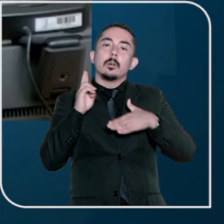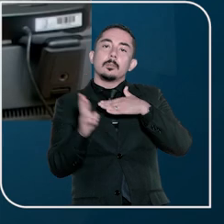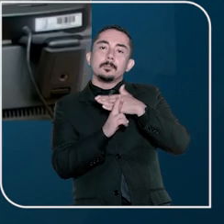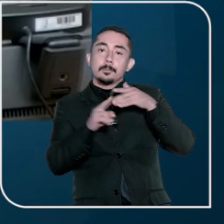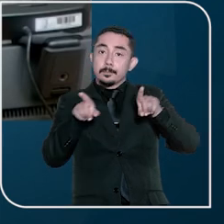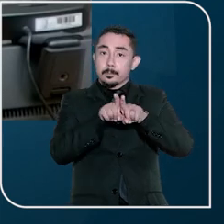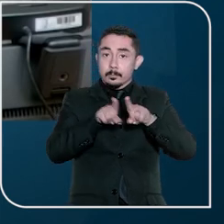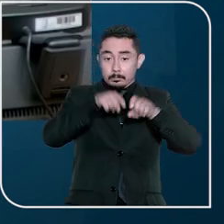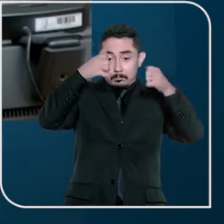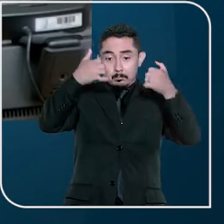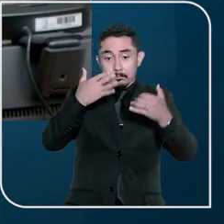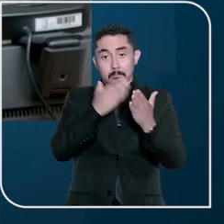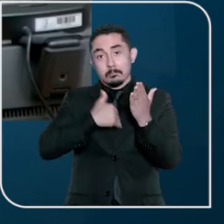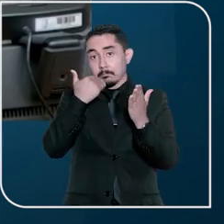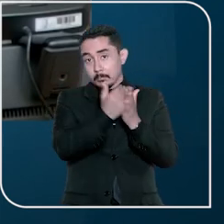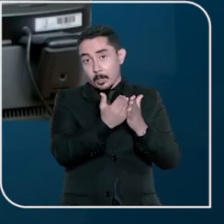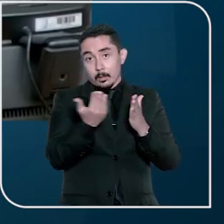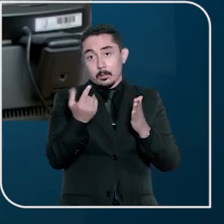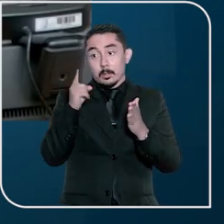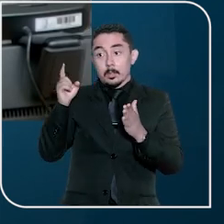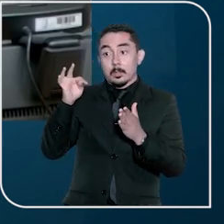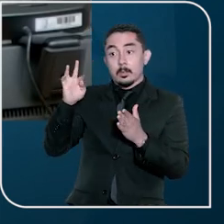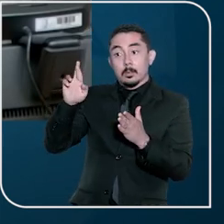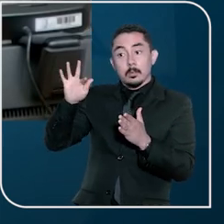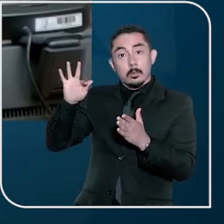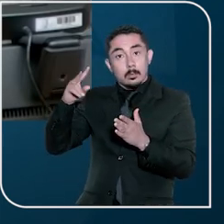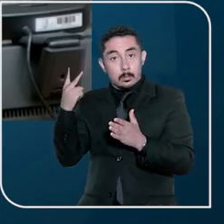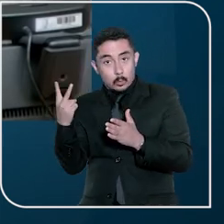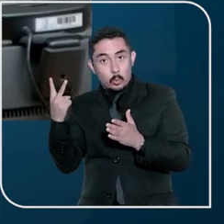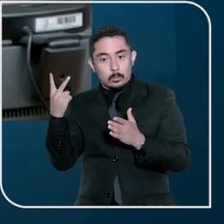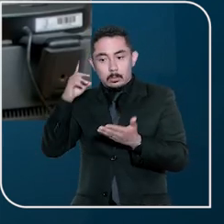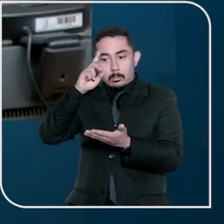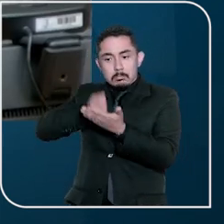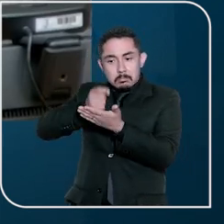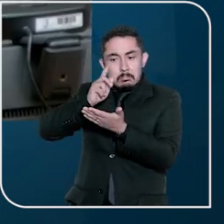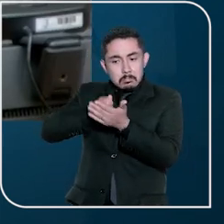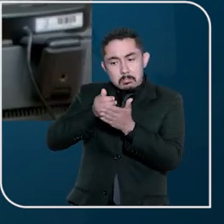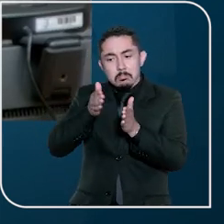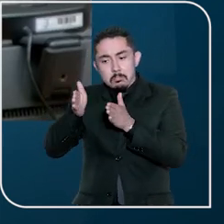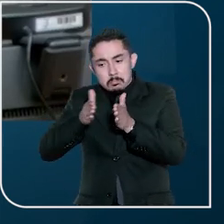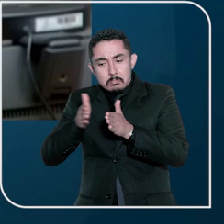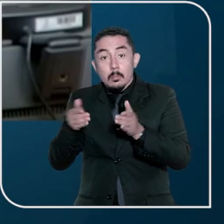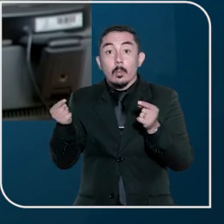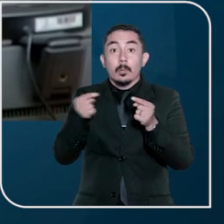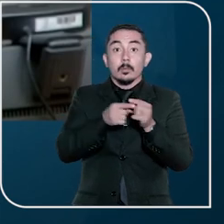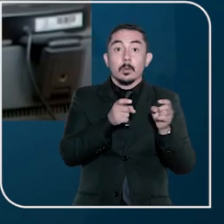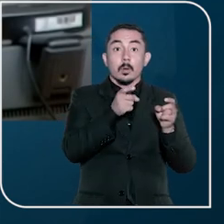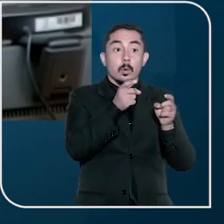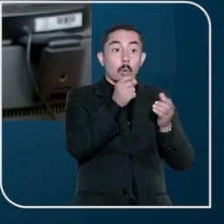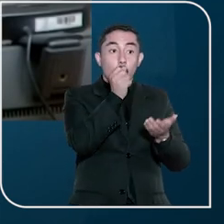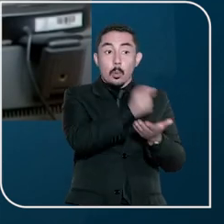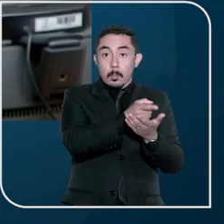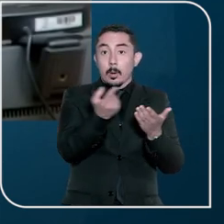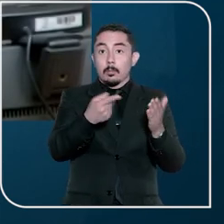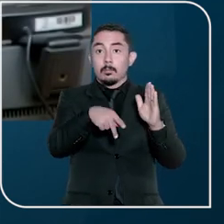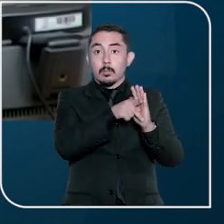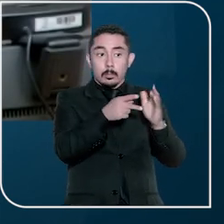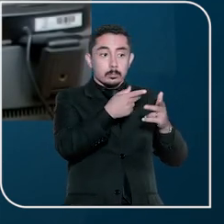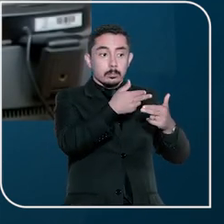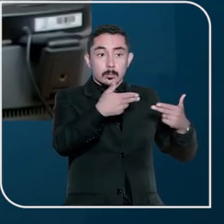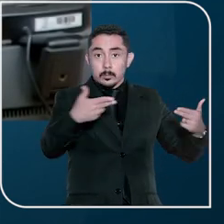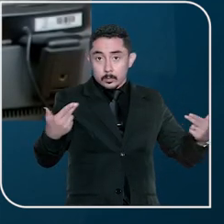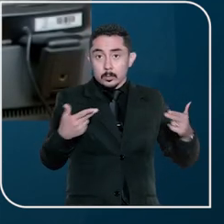relator apontou ainda que segundo o trf2 as decisões Provisórias determinavam a compra pelos